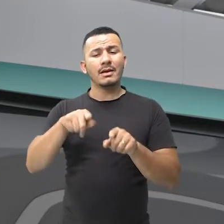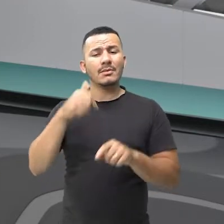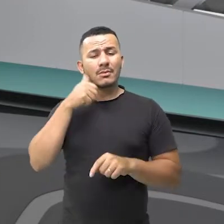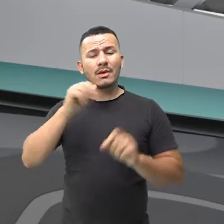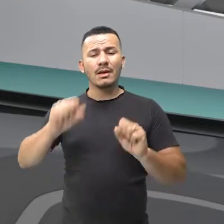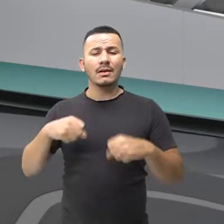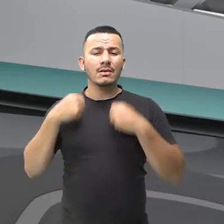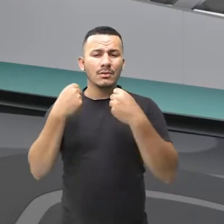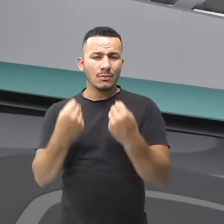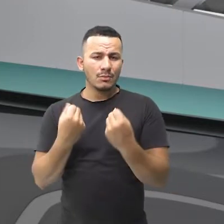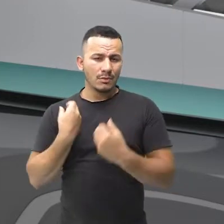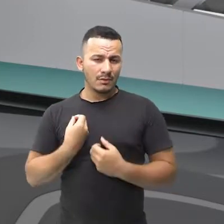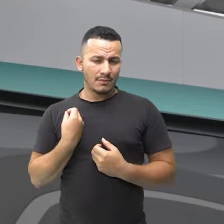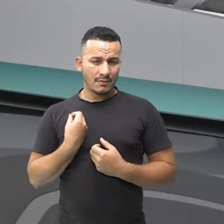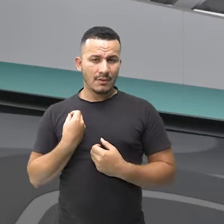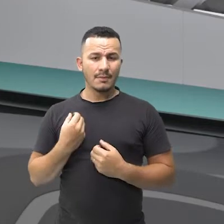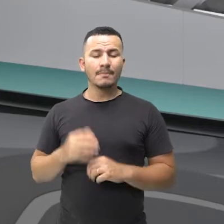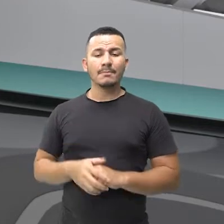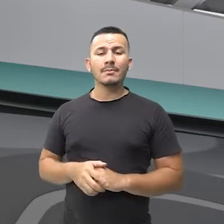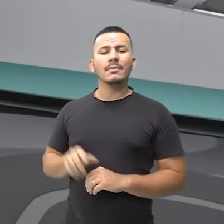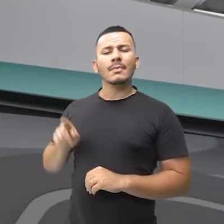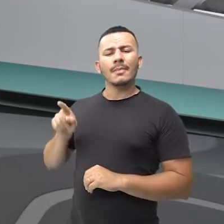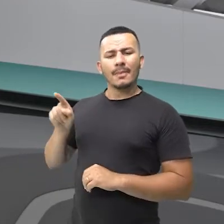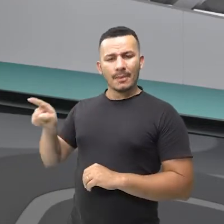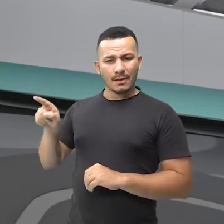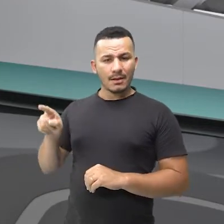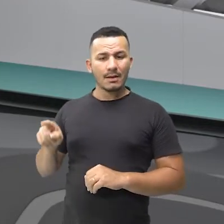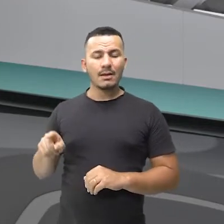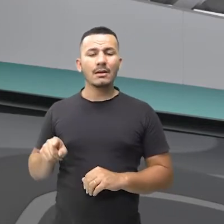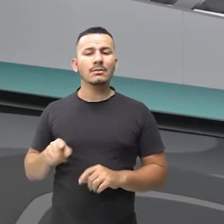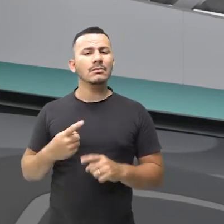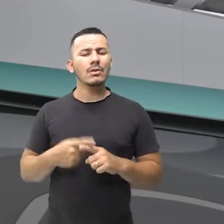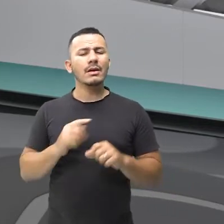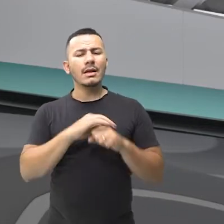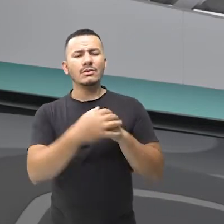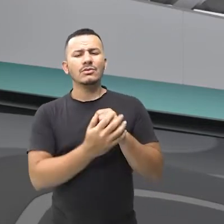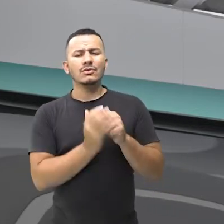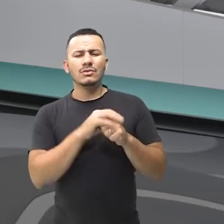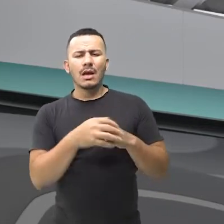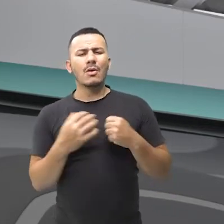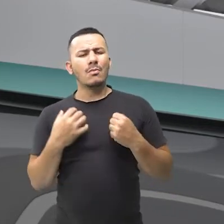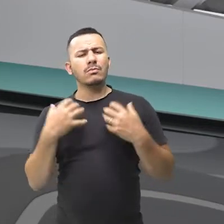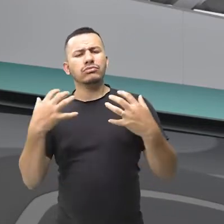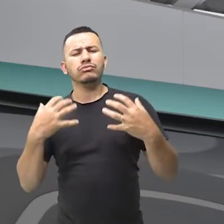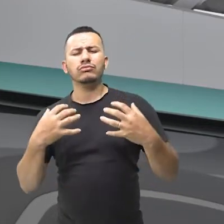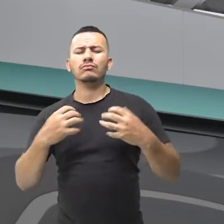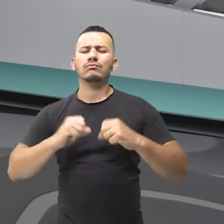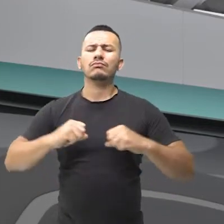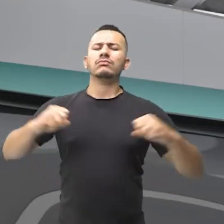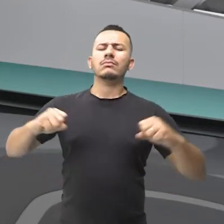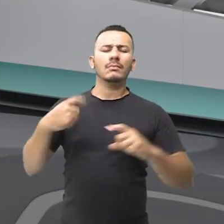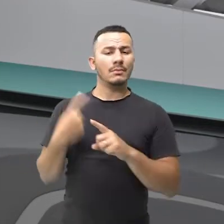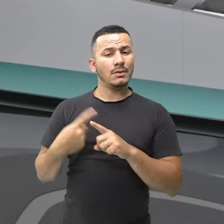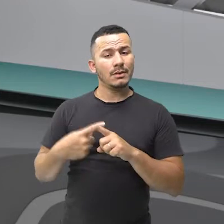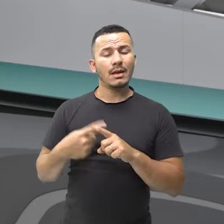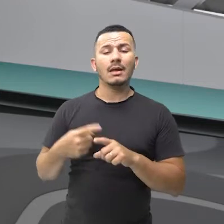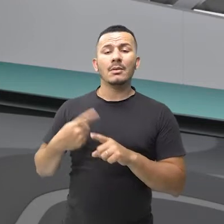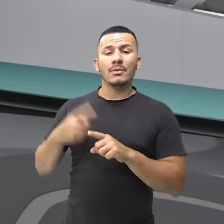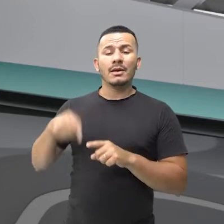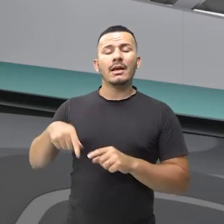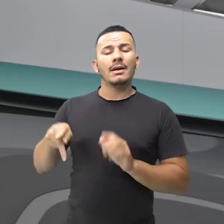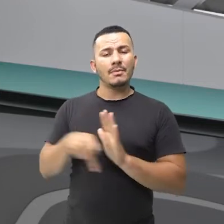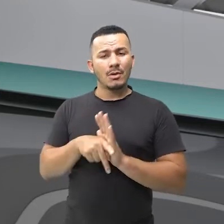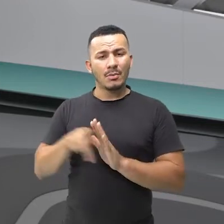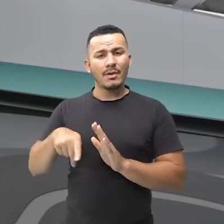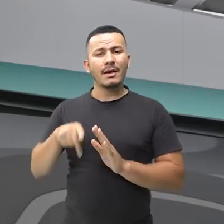Então, porque ela era assim, com seios fartos, abdômen farto? Porque ela representava a